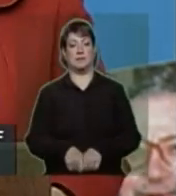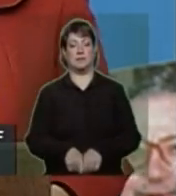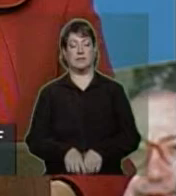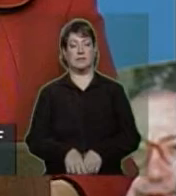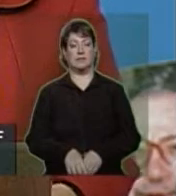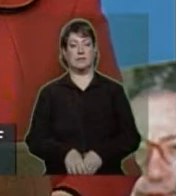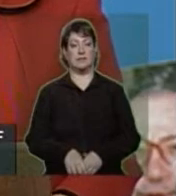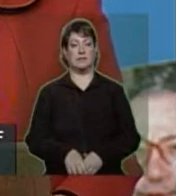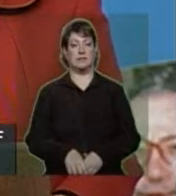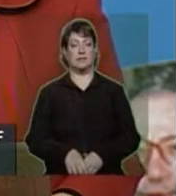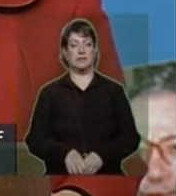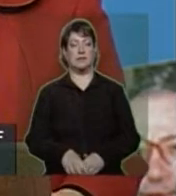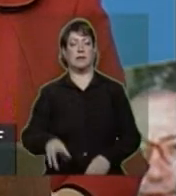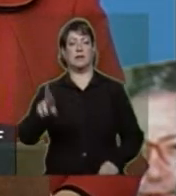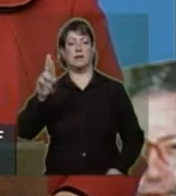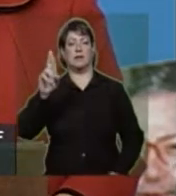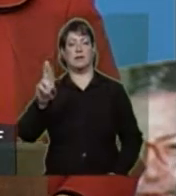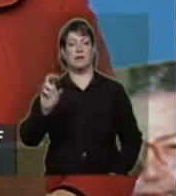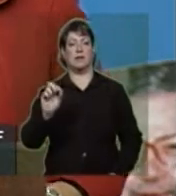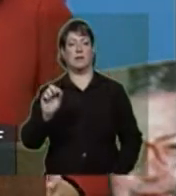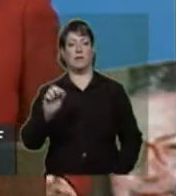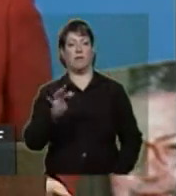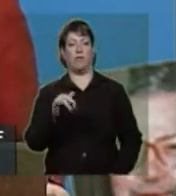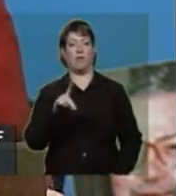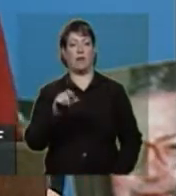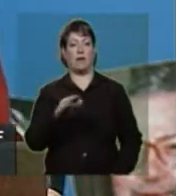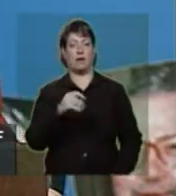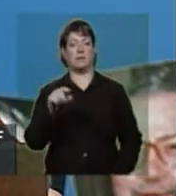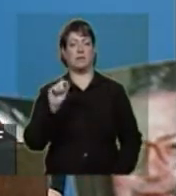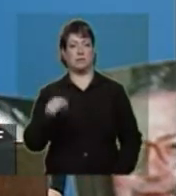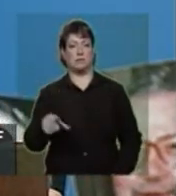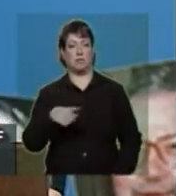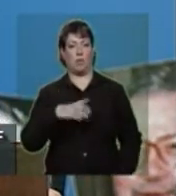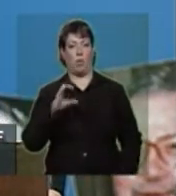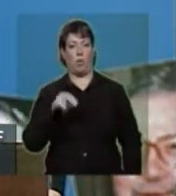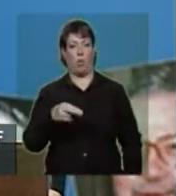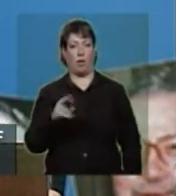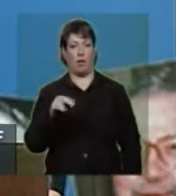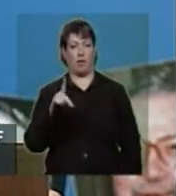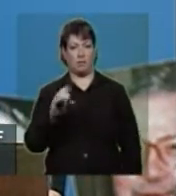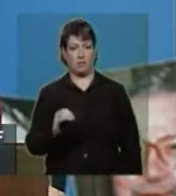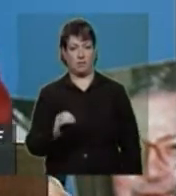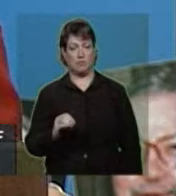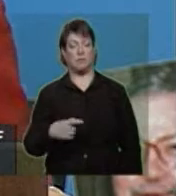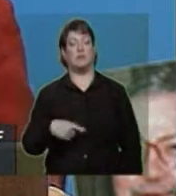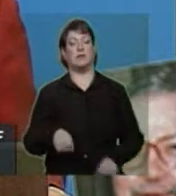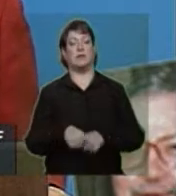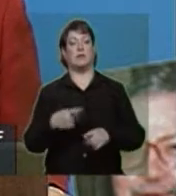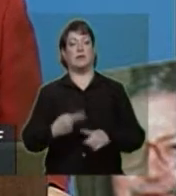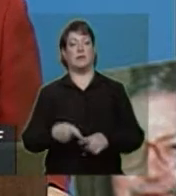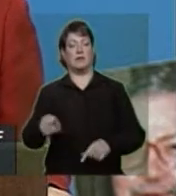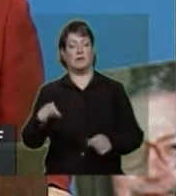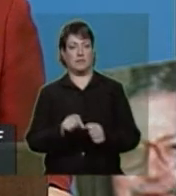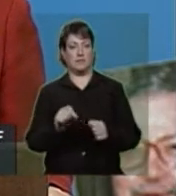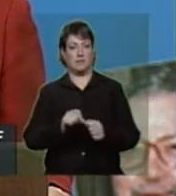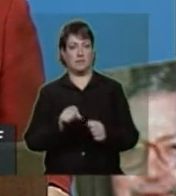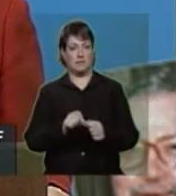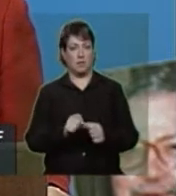o representante da Fundação Conrado Wessel fizeram um perfil